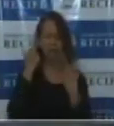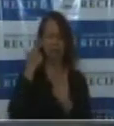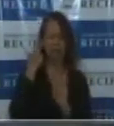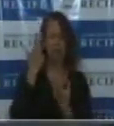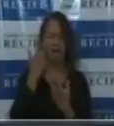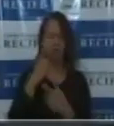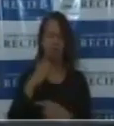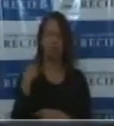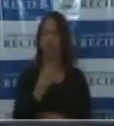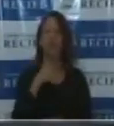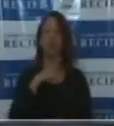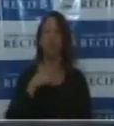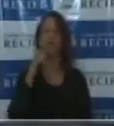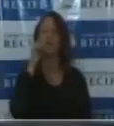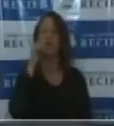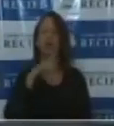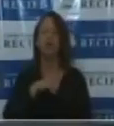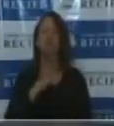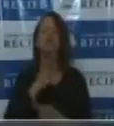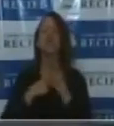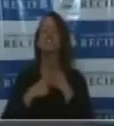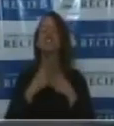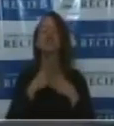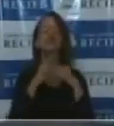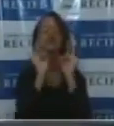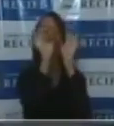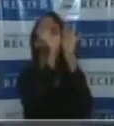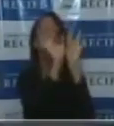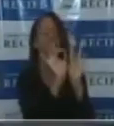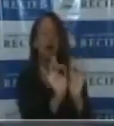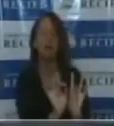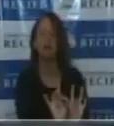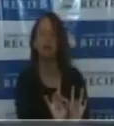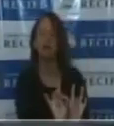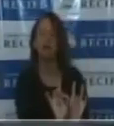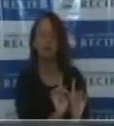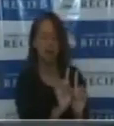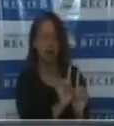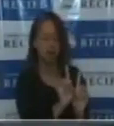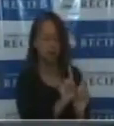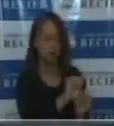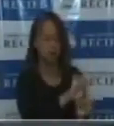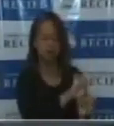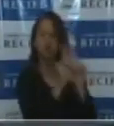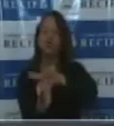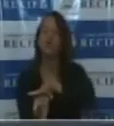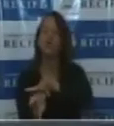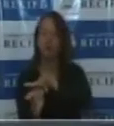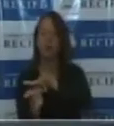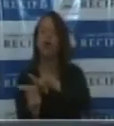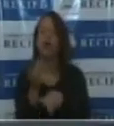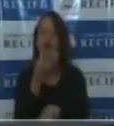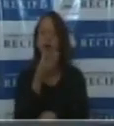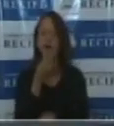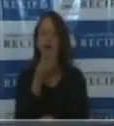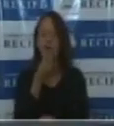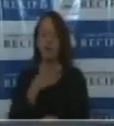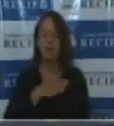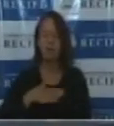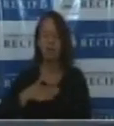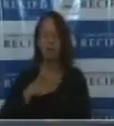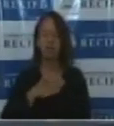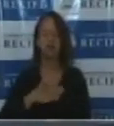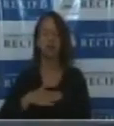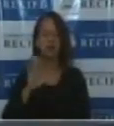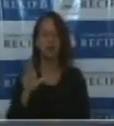ao prazer, e sim, única e exclusivamente, a sermos subservientes e dar prazer aos homens. E